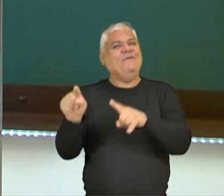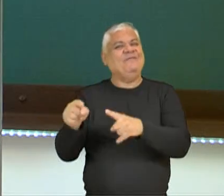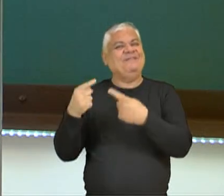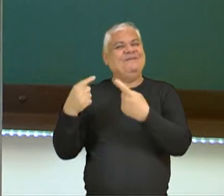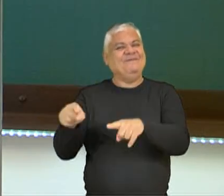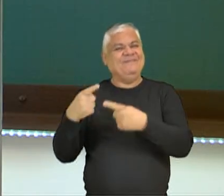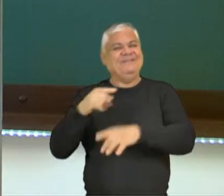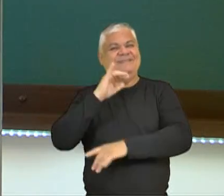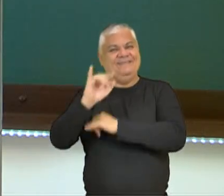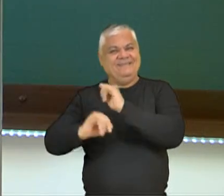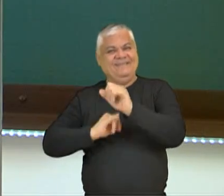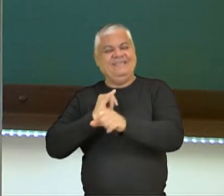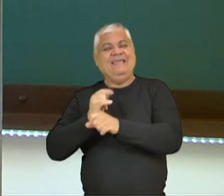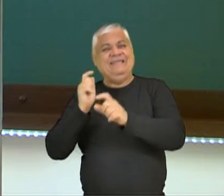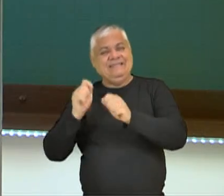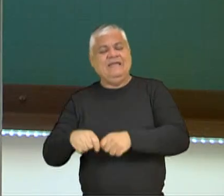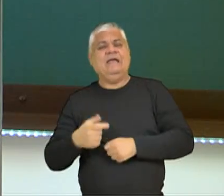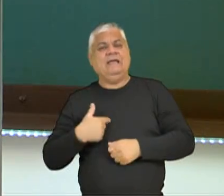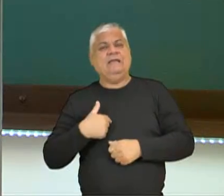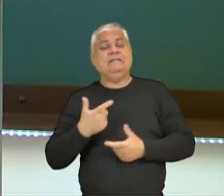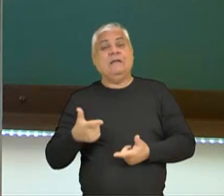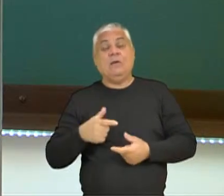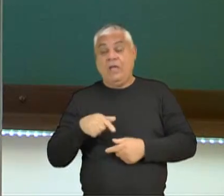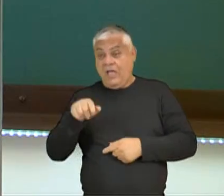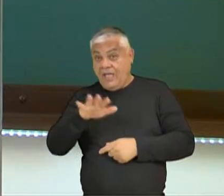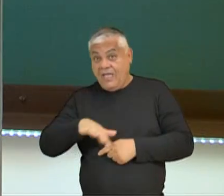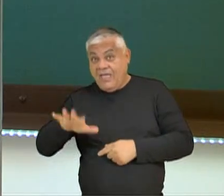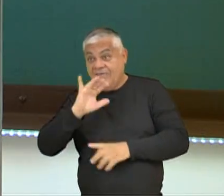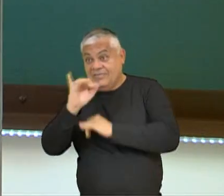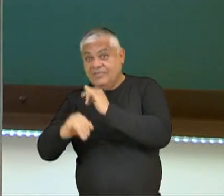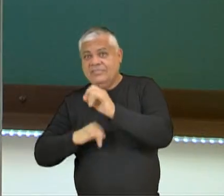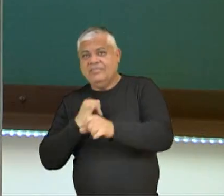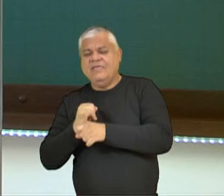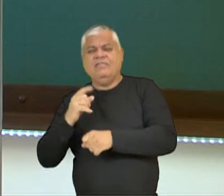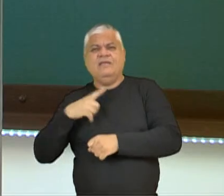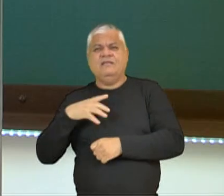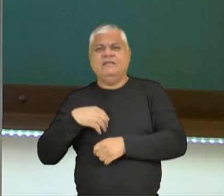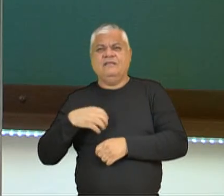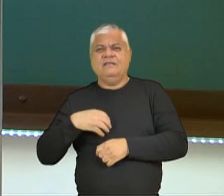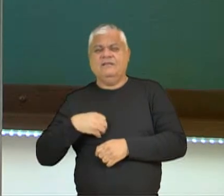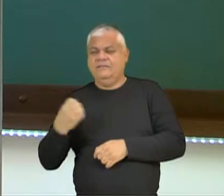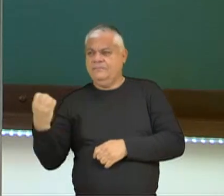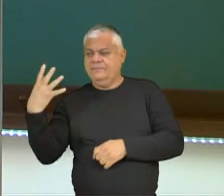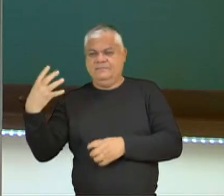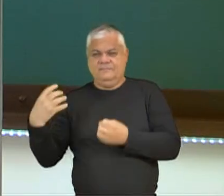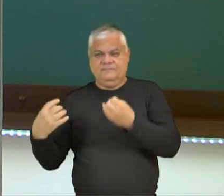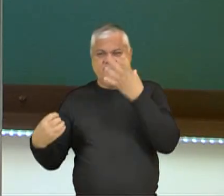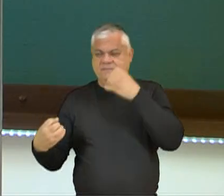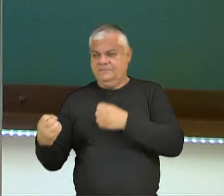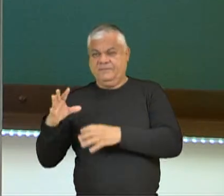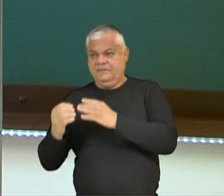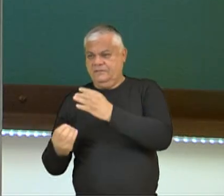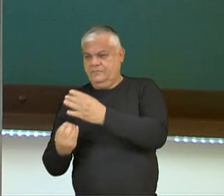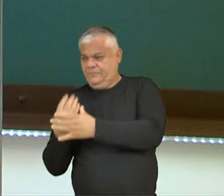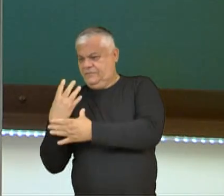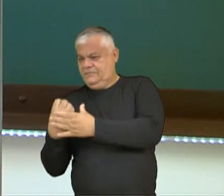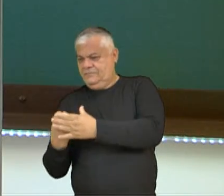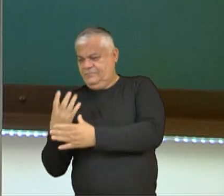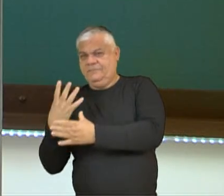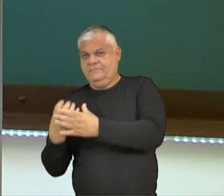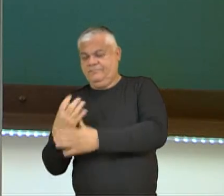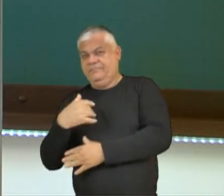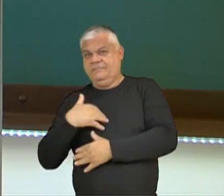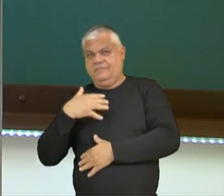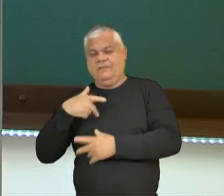leitor, né? Porque o ambiente virtual oferece muita interatividade, né? São muitas informações ao mesmo tempo e isso pode comprometer